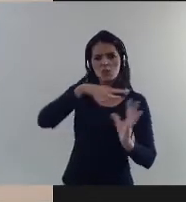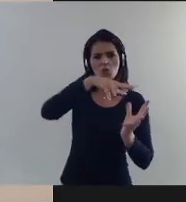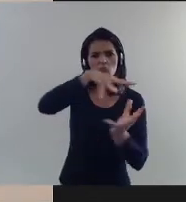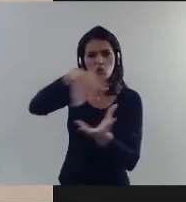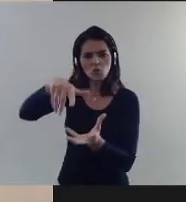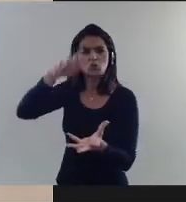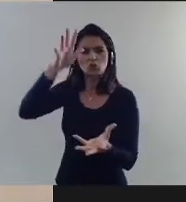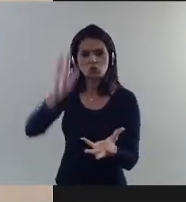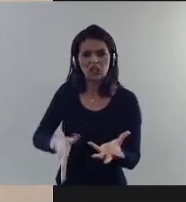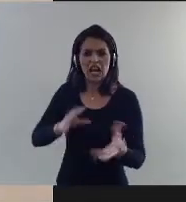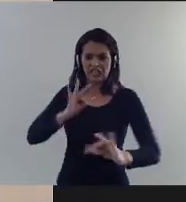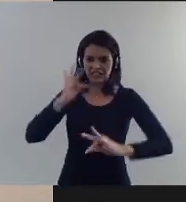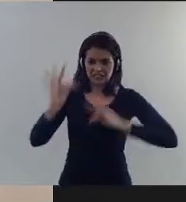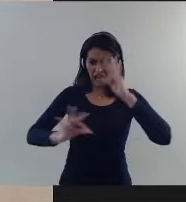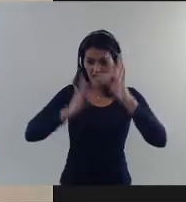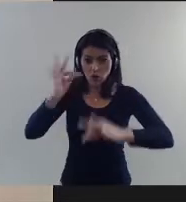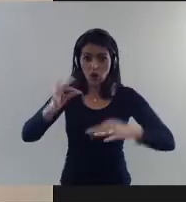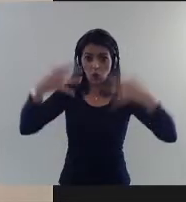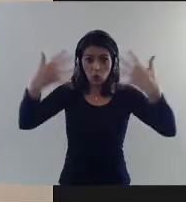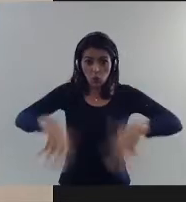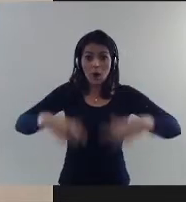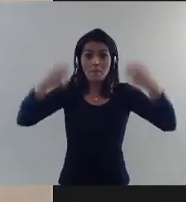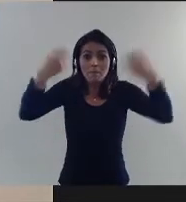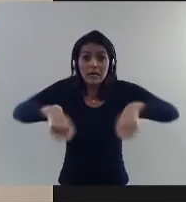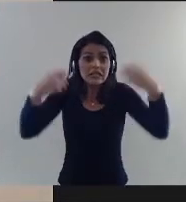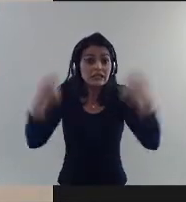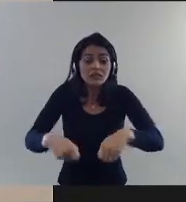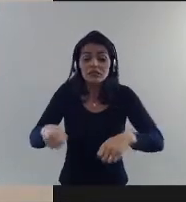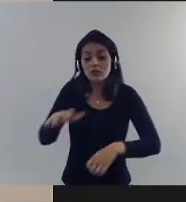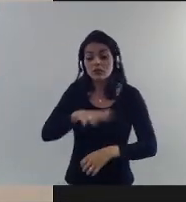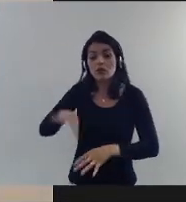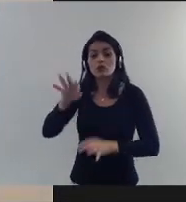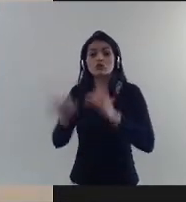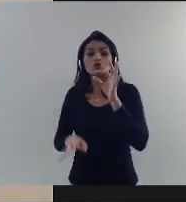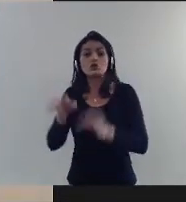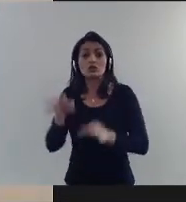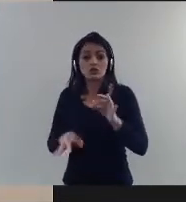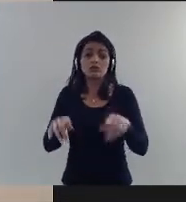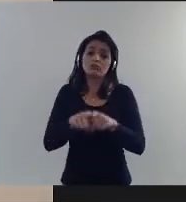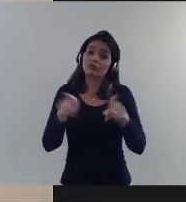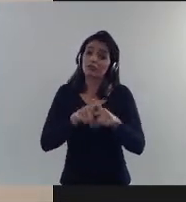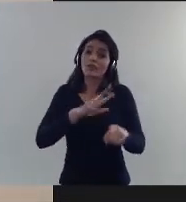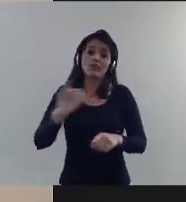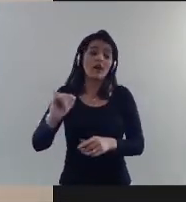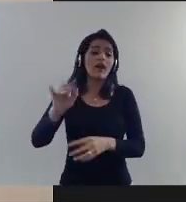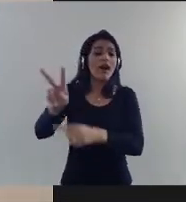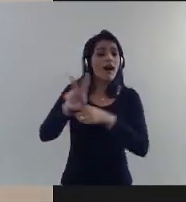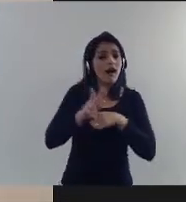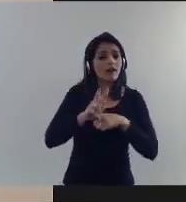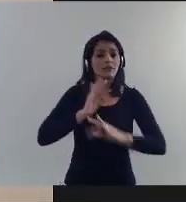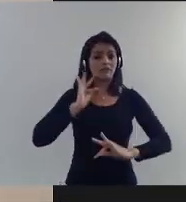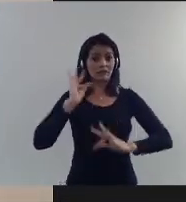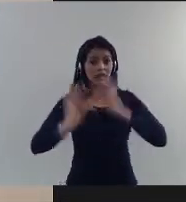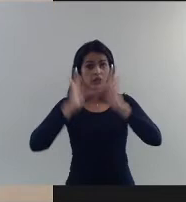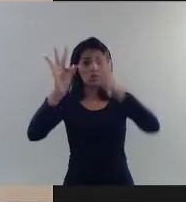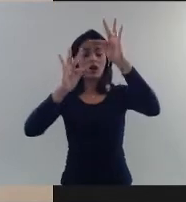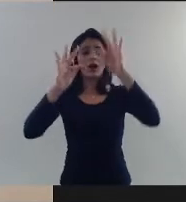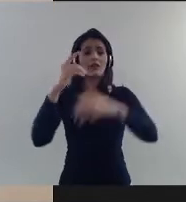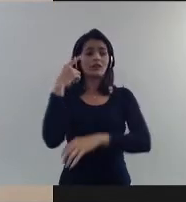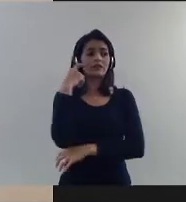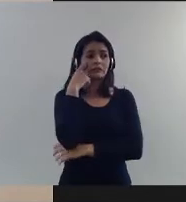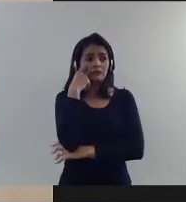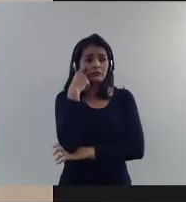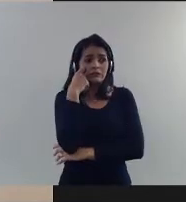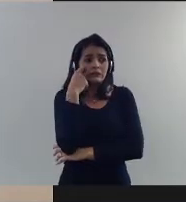inteiro coloca a tecnologia e no meio jurídico não tinha como vir diferente, você vai para